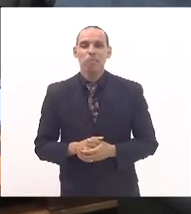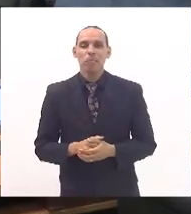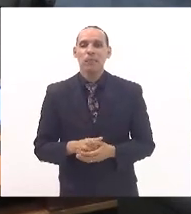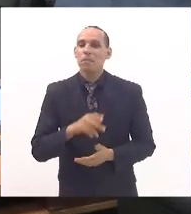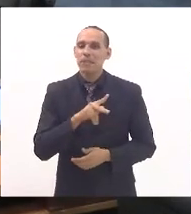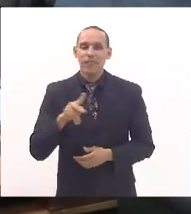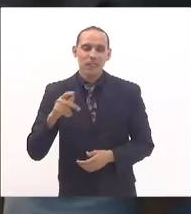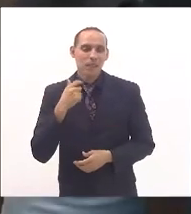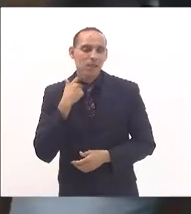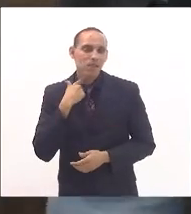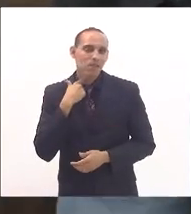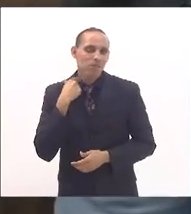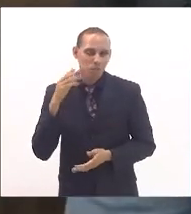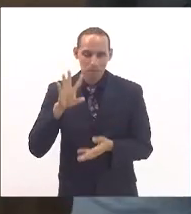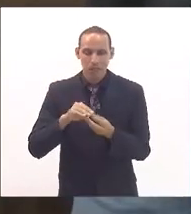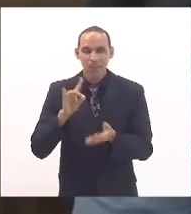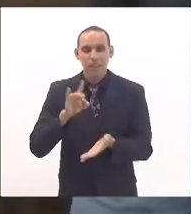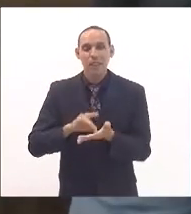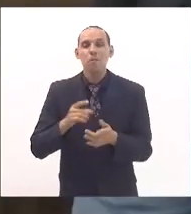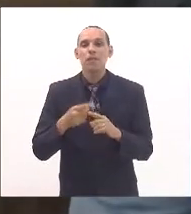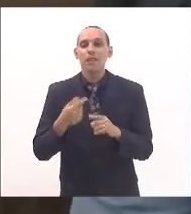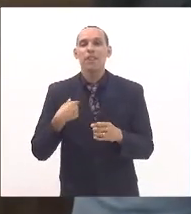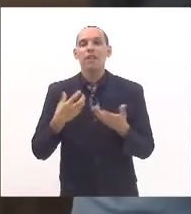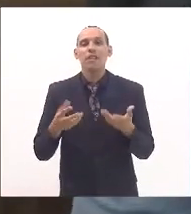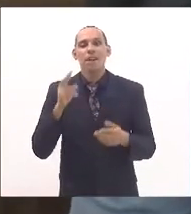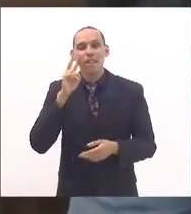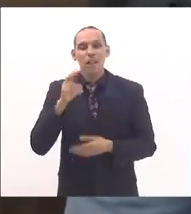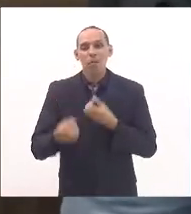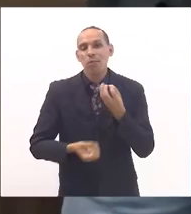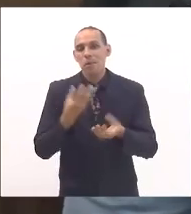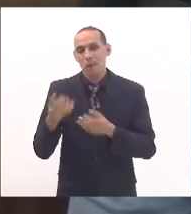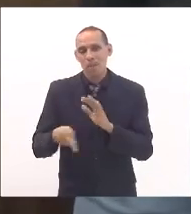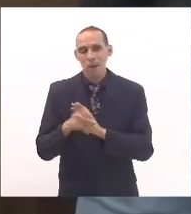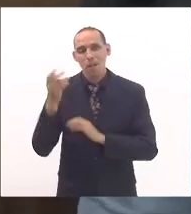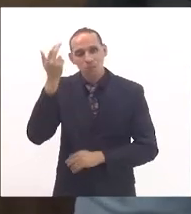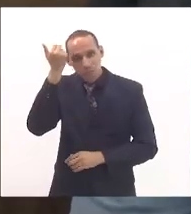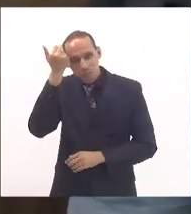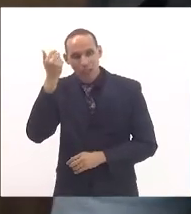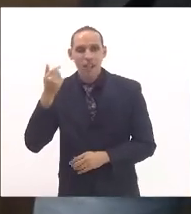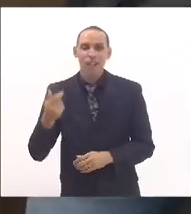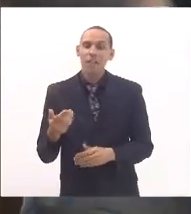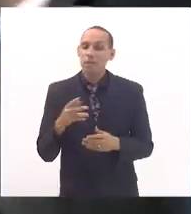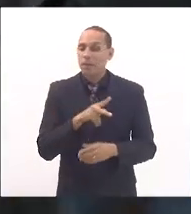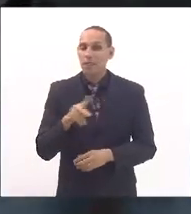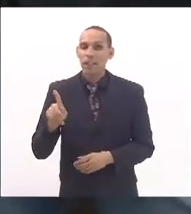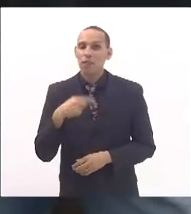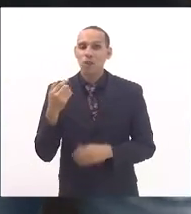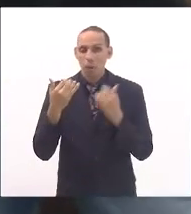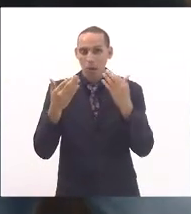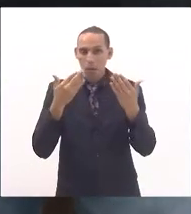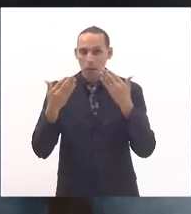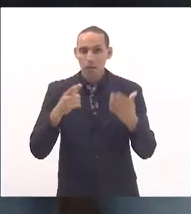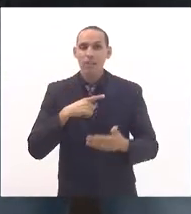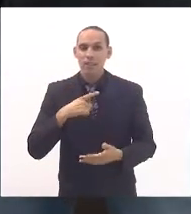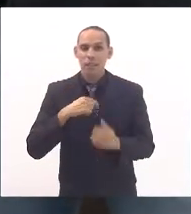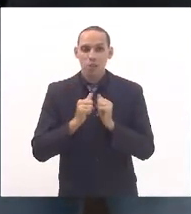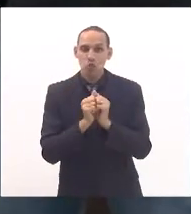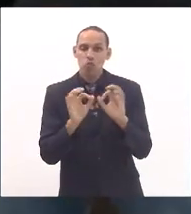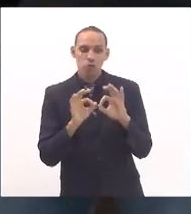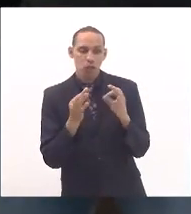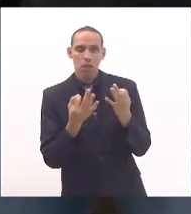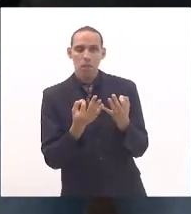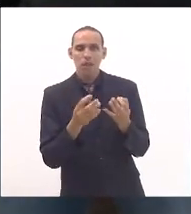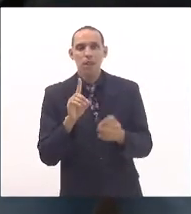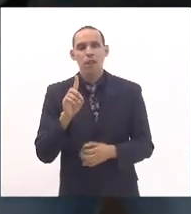Senhor presidente, serei realmente breve, até porque eu quero ver as poesias do Eleonar. Presidente, nós tivemos uma audiência pública com as famílias